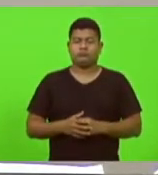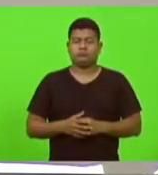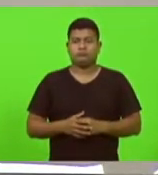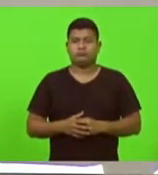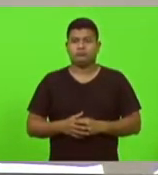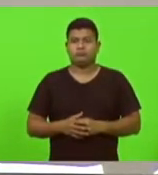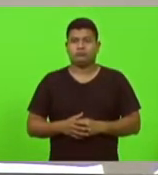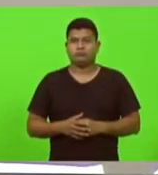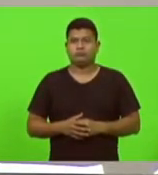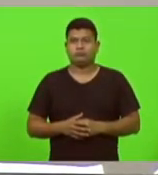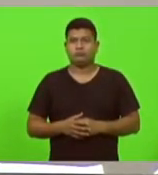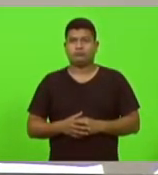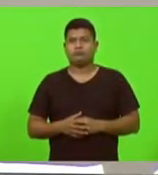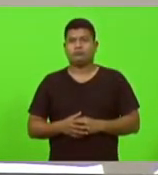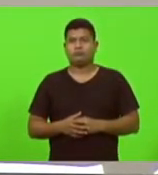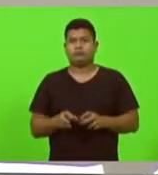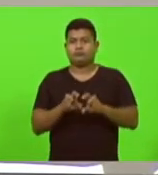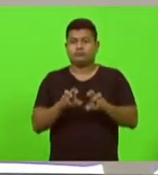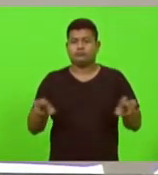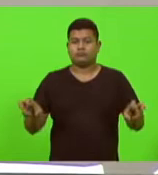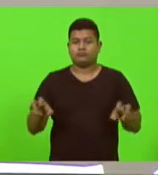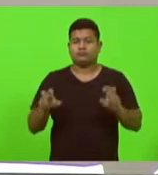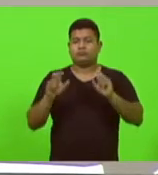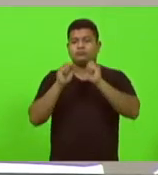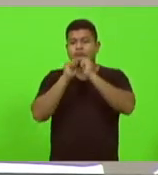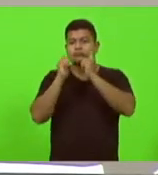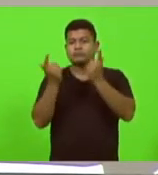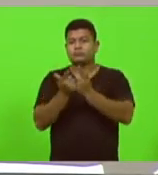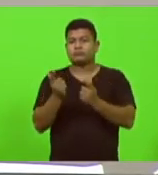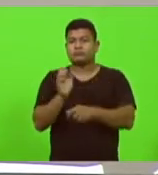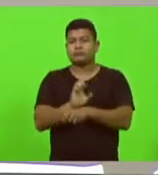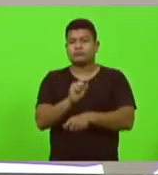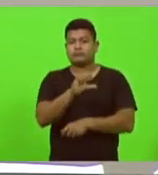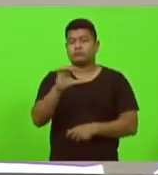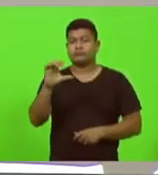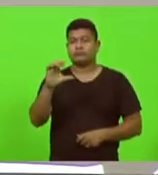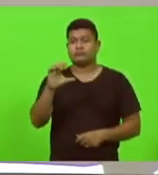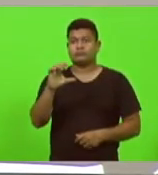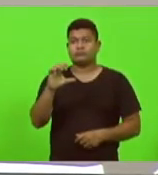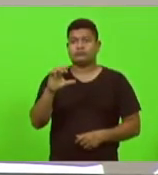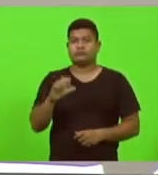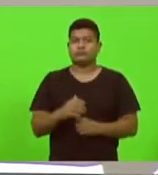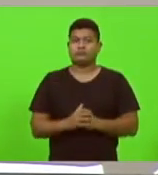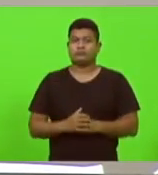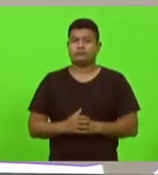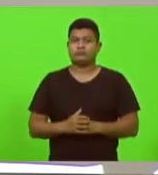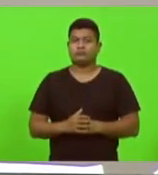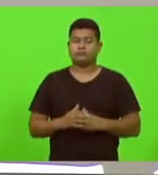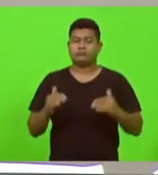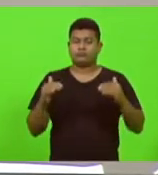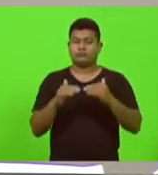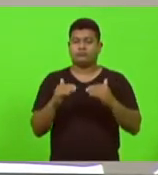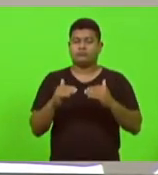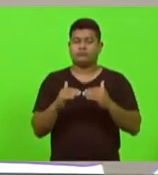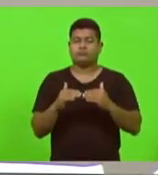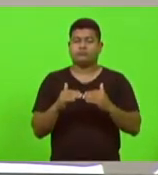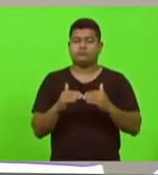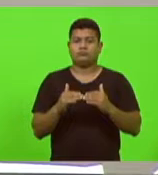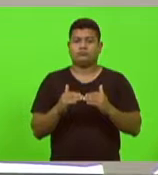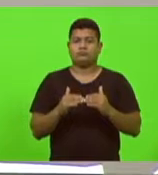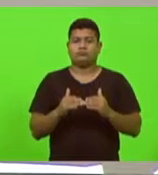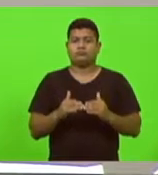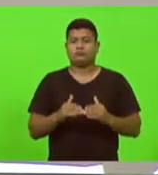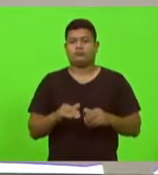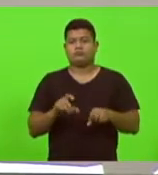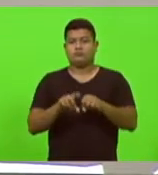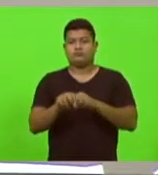A mesa da Assembleia Legislativa do Estado de Santa Catarina, em conformidade com o disposto no